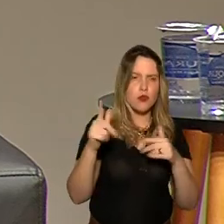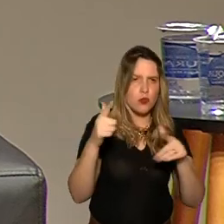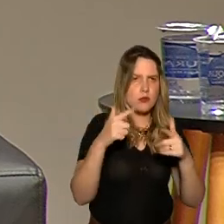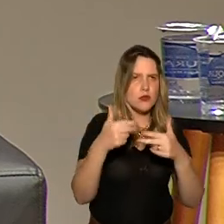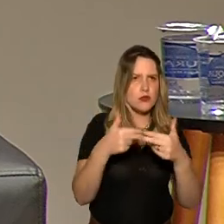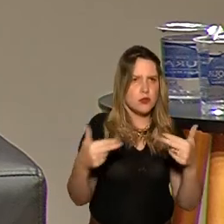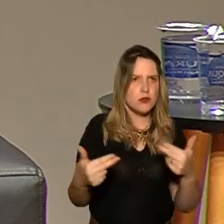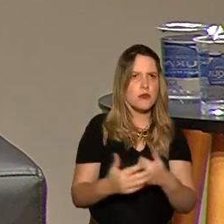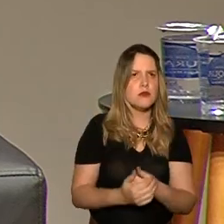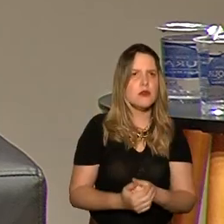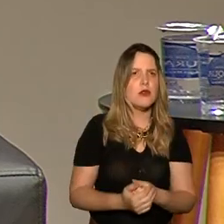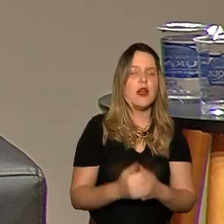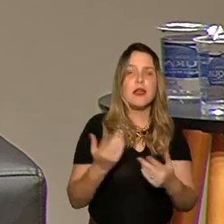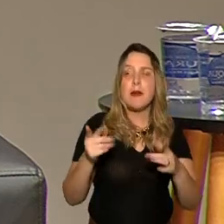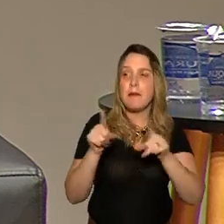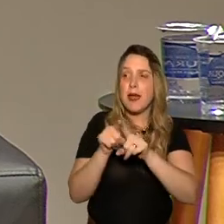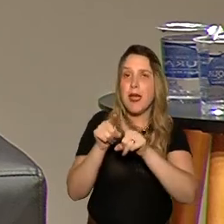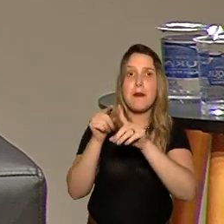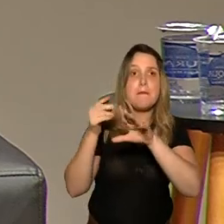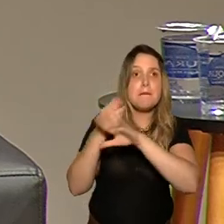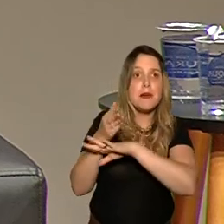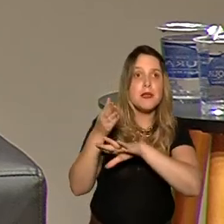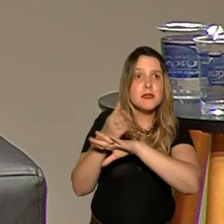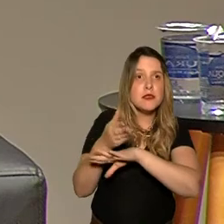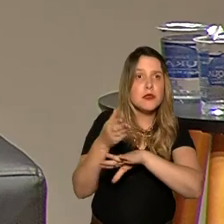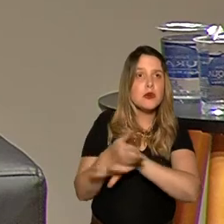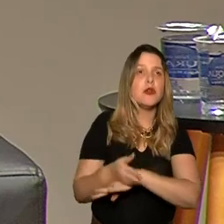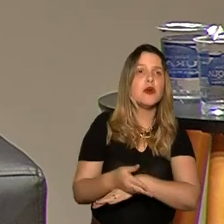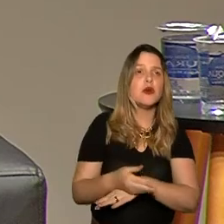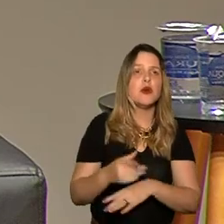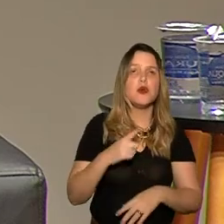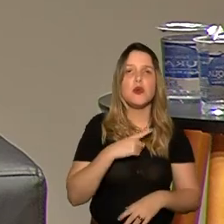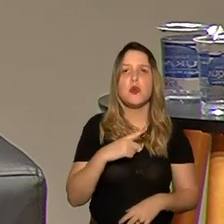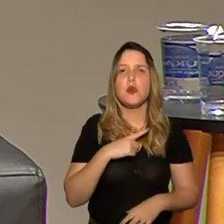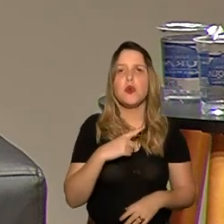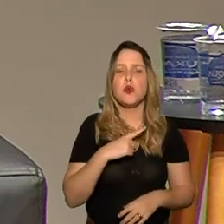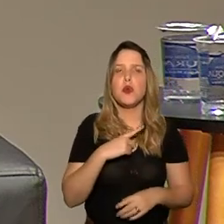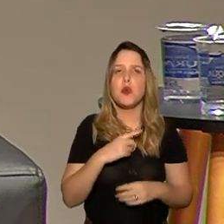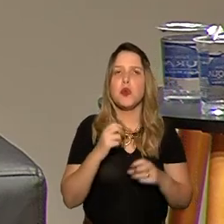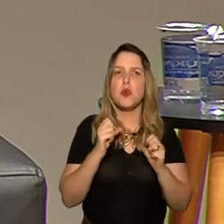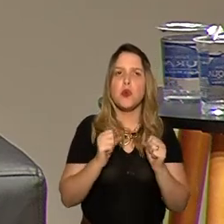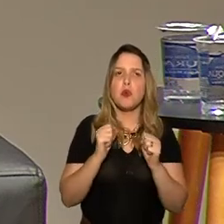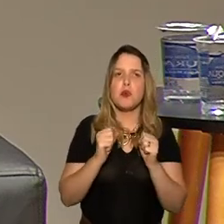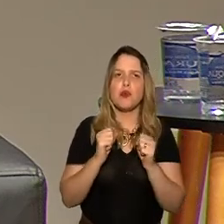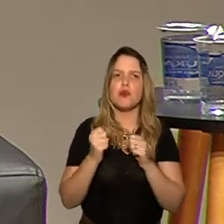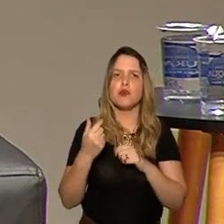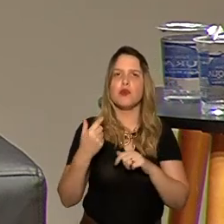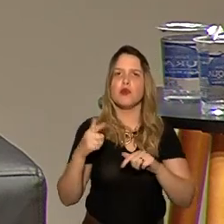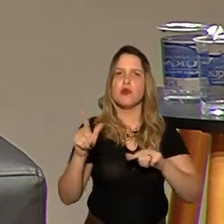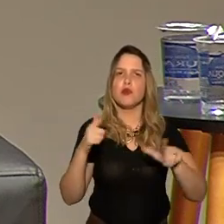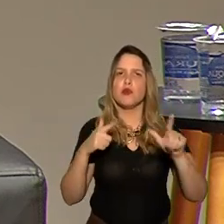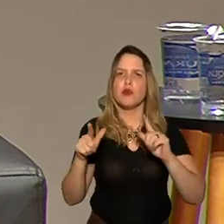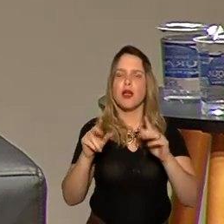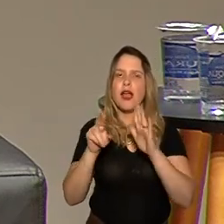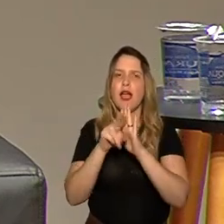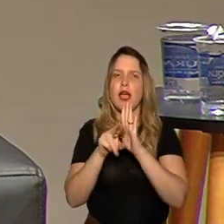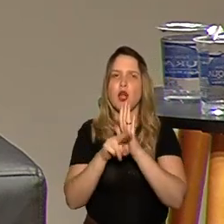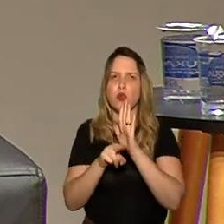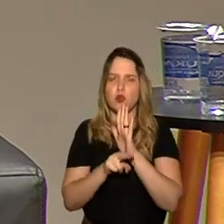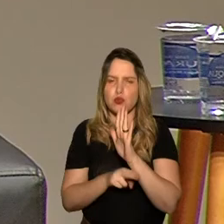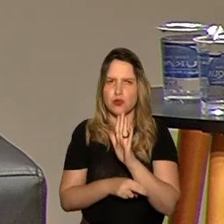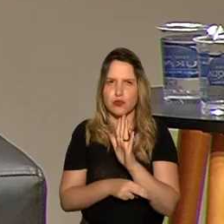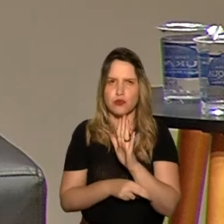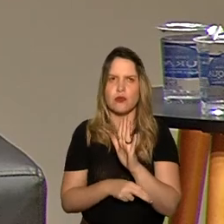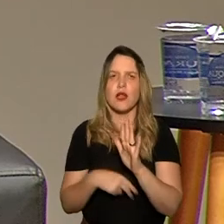né a participação talvez ela ela envolva mais a noção de um polo difusor em que você é convidado a participar